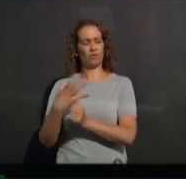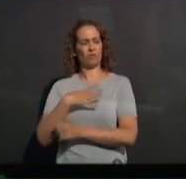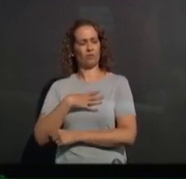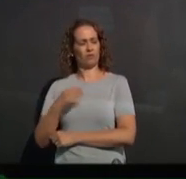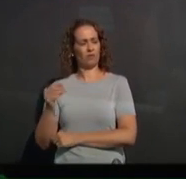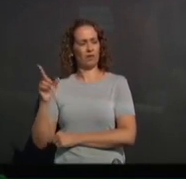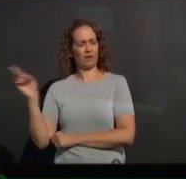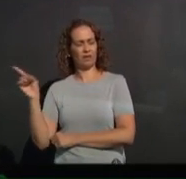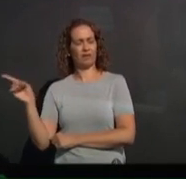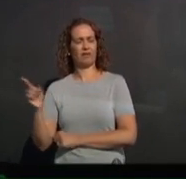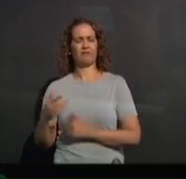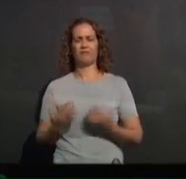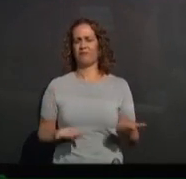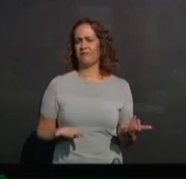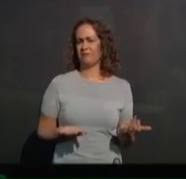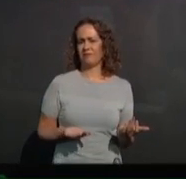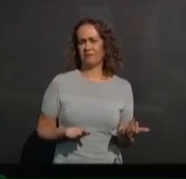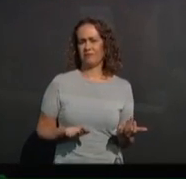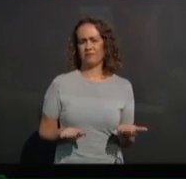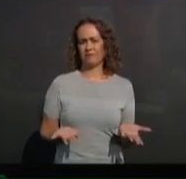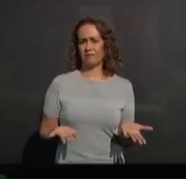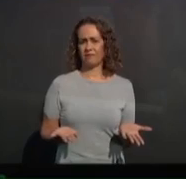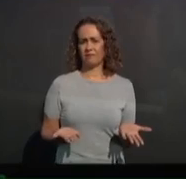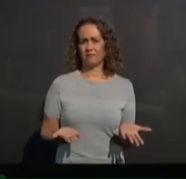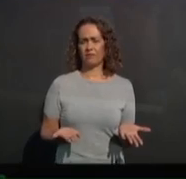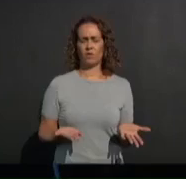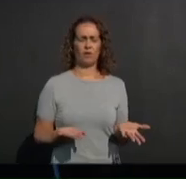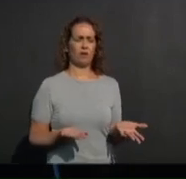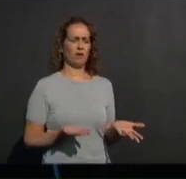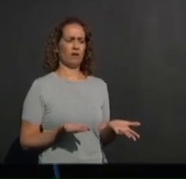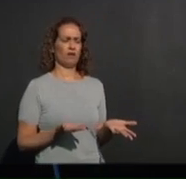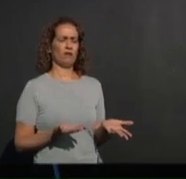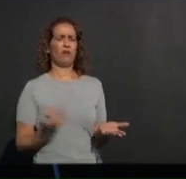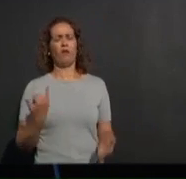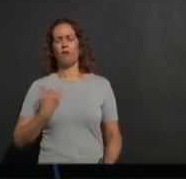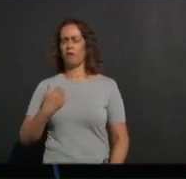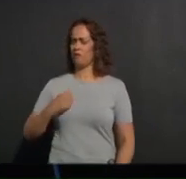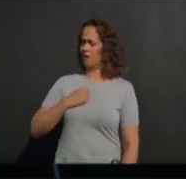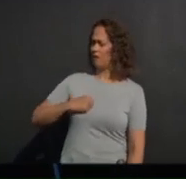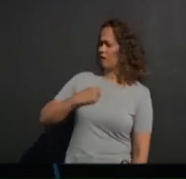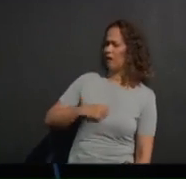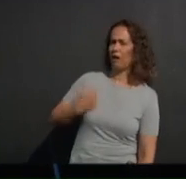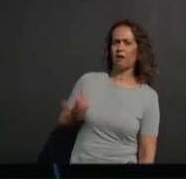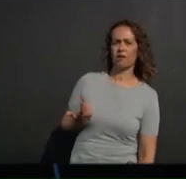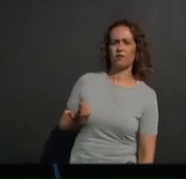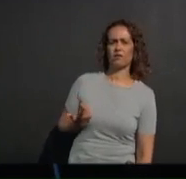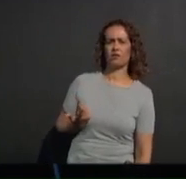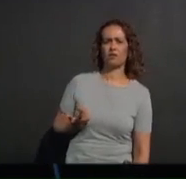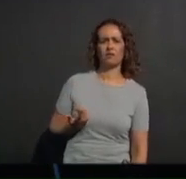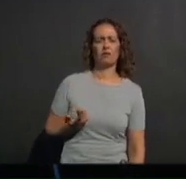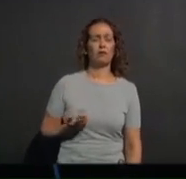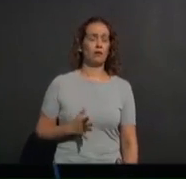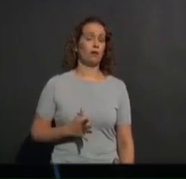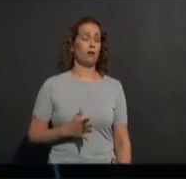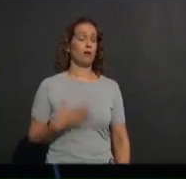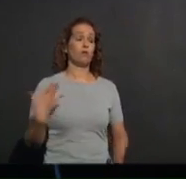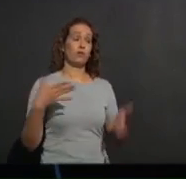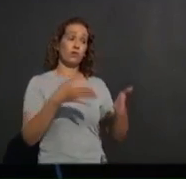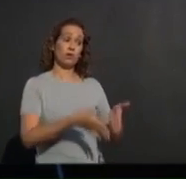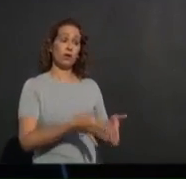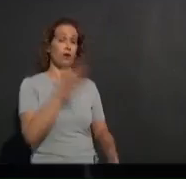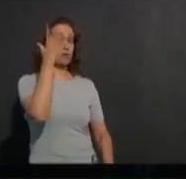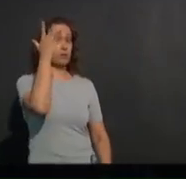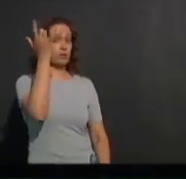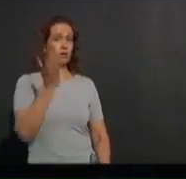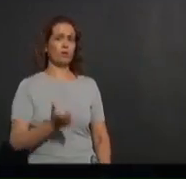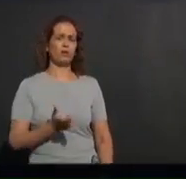rir. Ué, mas você não falou que estava com saudade, cadê você? Não, aqui, ó, eu vou chegar só amanhã. Mas amanhã eu já